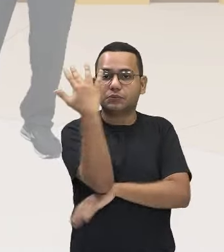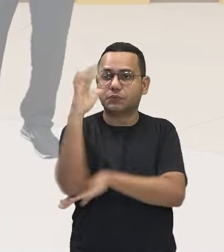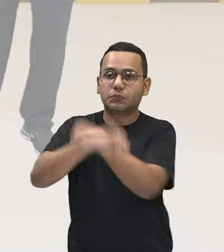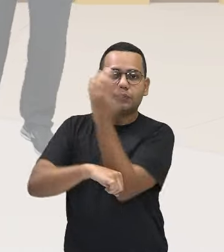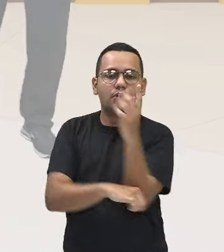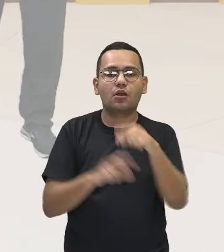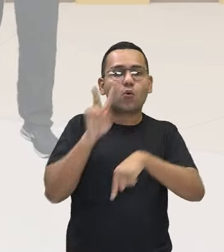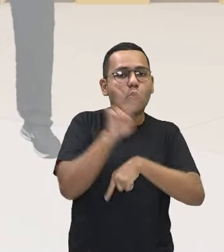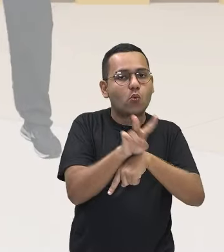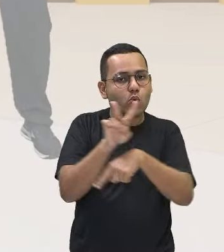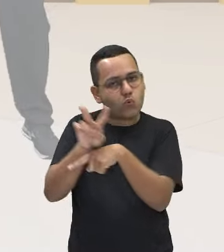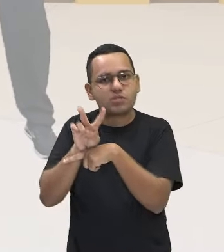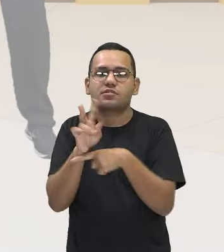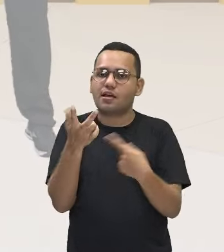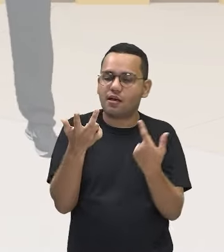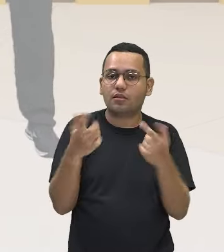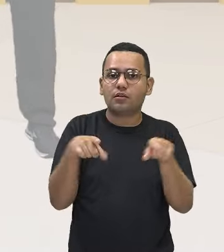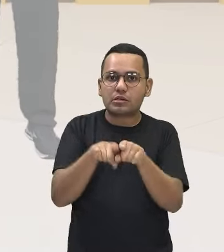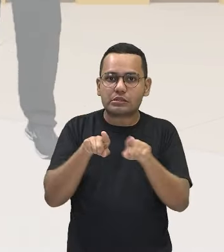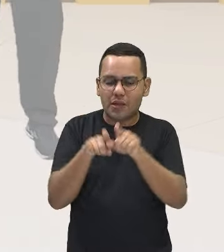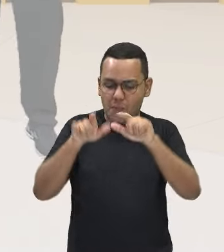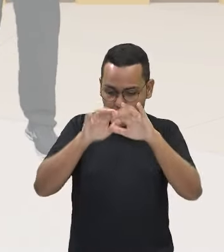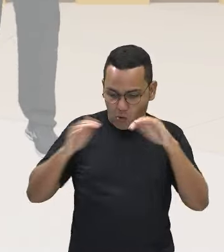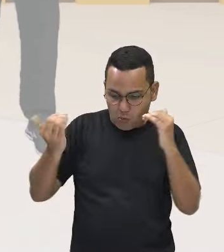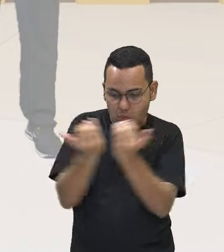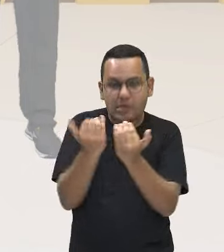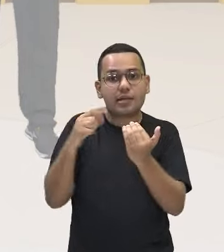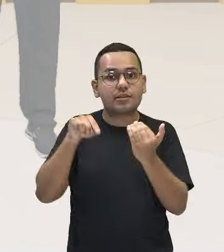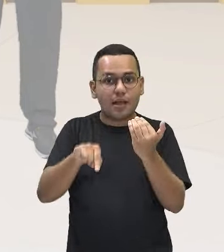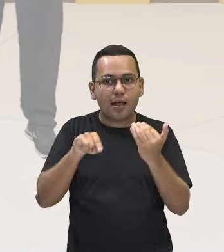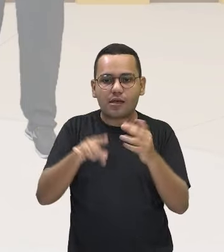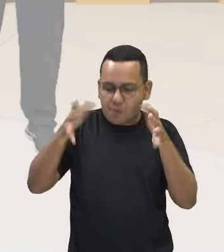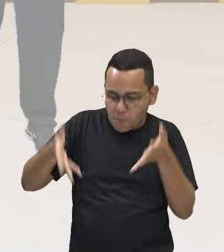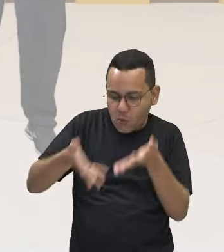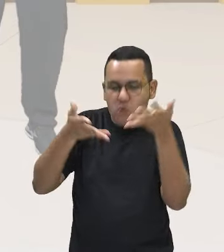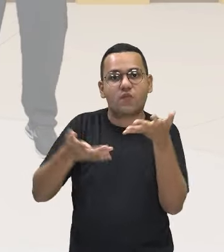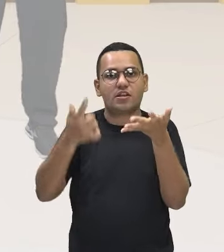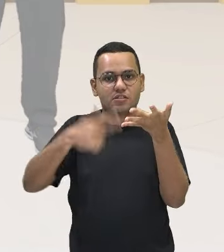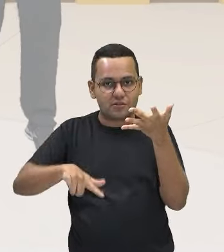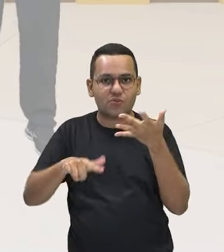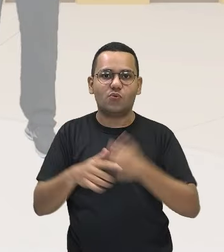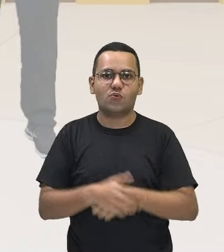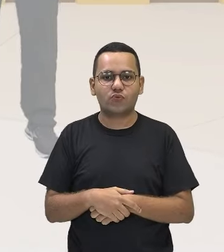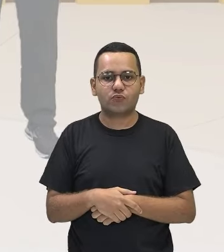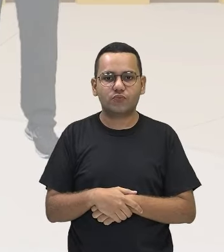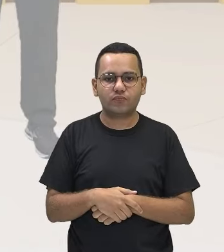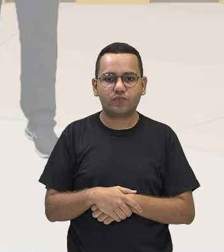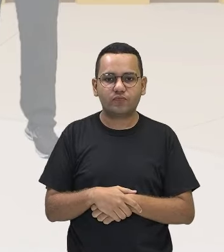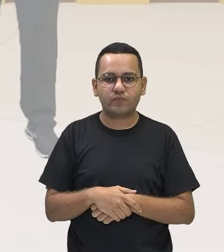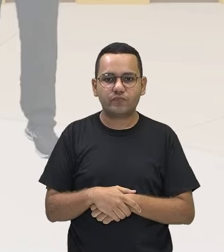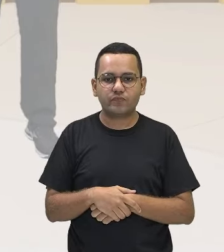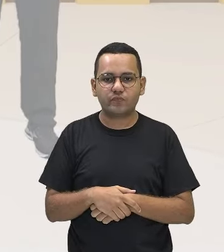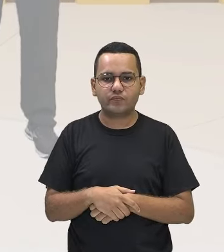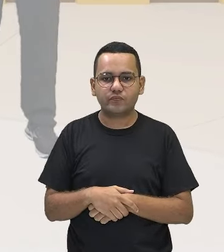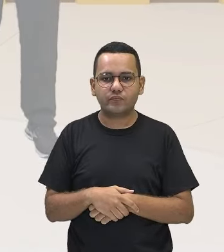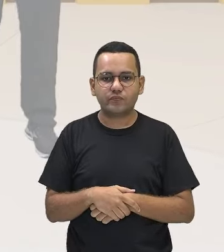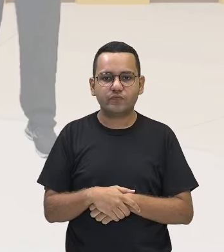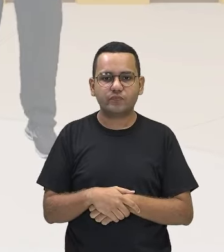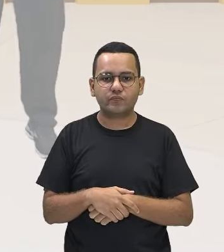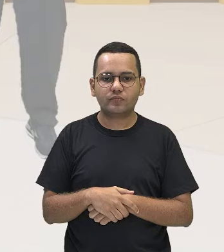preservação, a revitalização das comunidades, porque ele revitaliza as comunidades, né, Marcos? Com certeza, atuando como incentivador na revitalização de